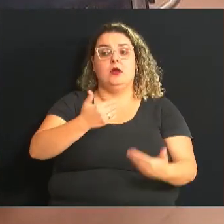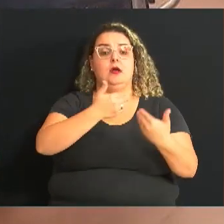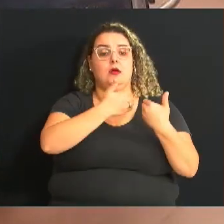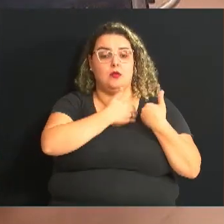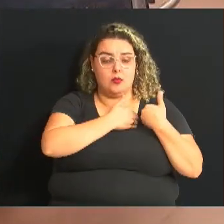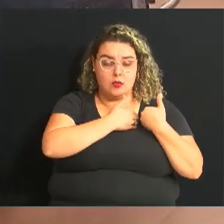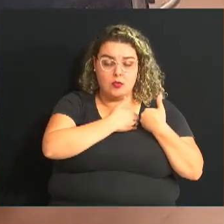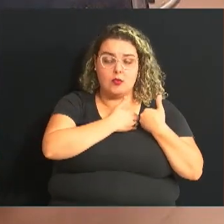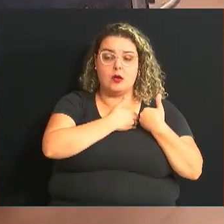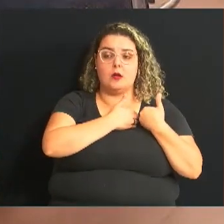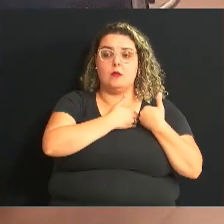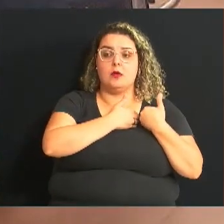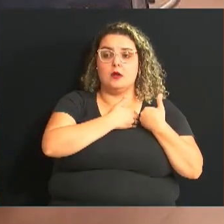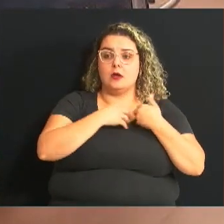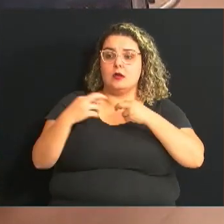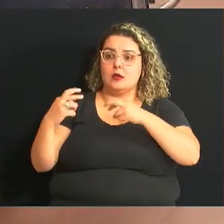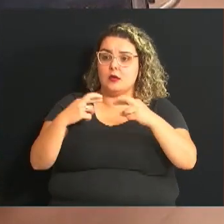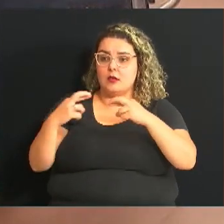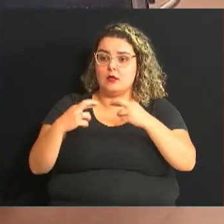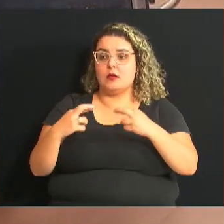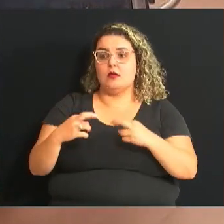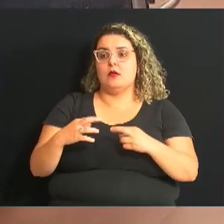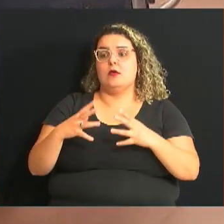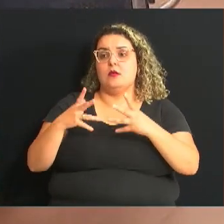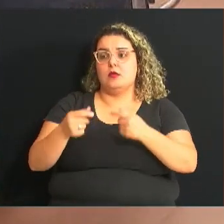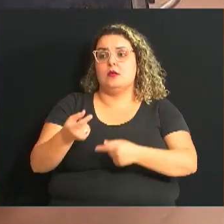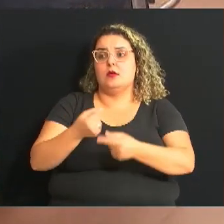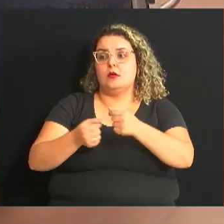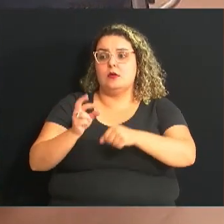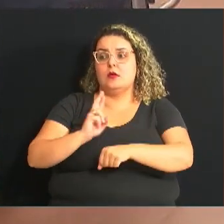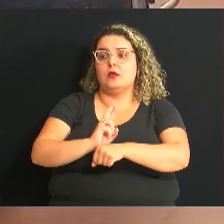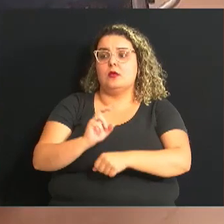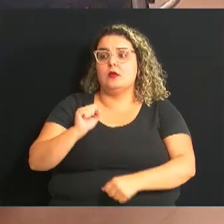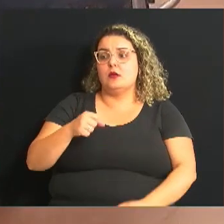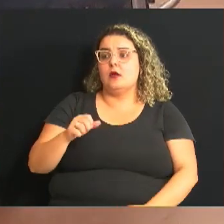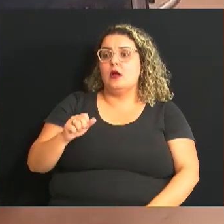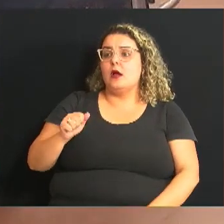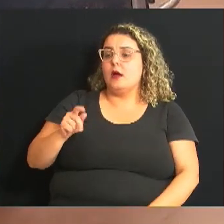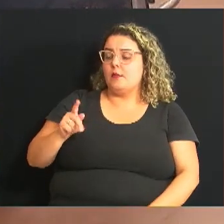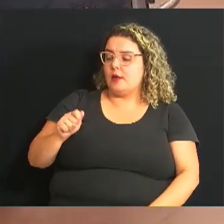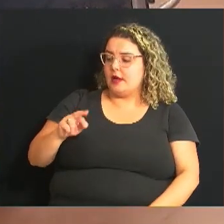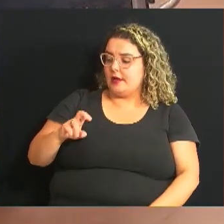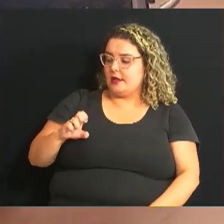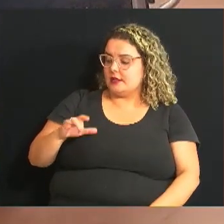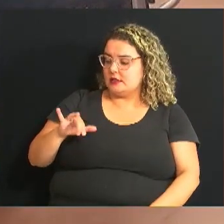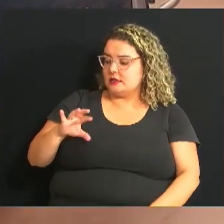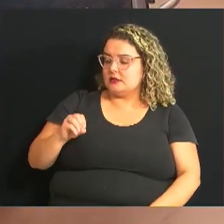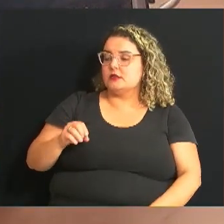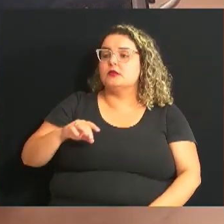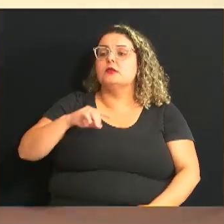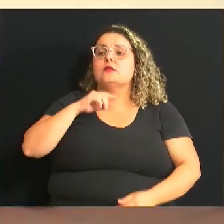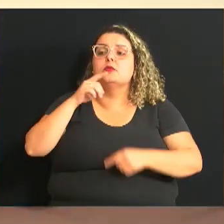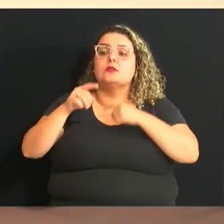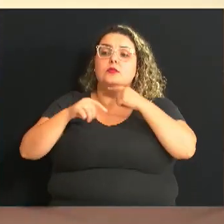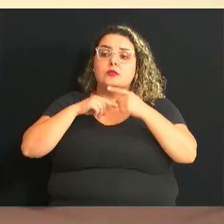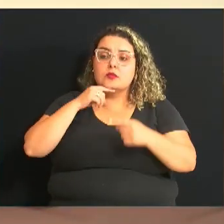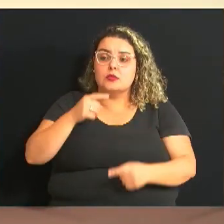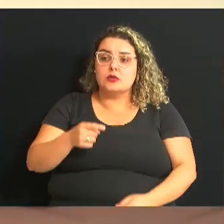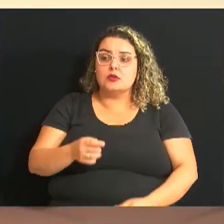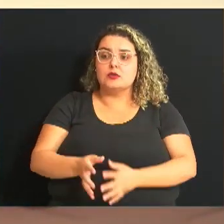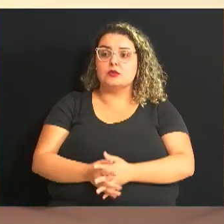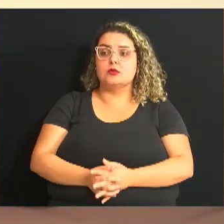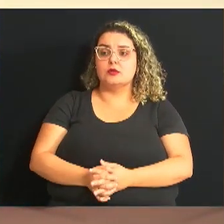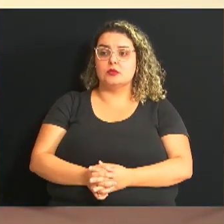responsabilidade, com muita fiscalização todos esses recursos. Sim, agora, Aparecido, tem uma dúvida no que diz respeito, a